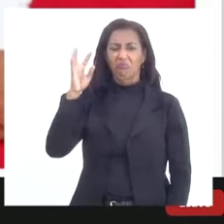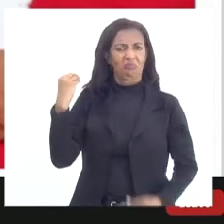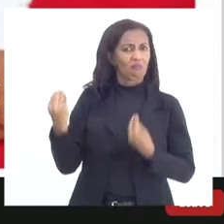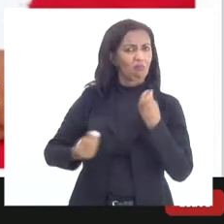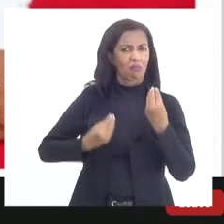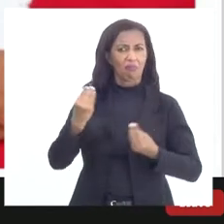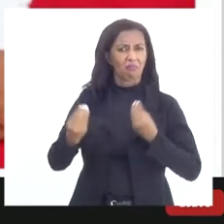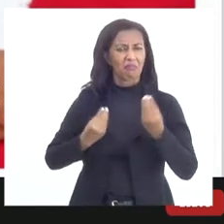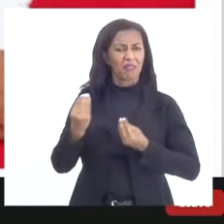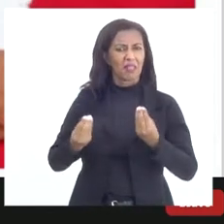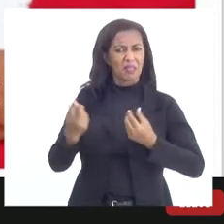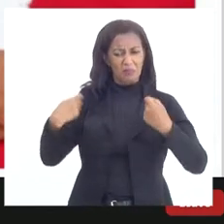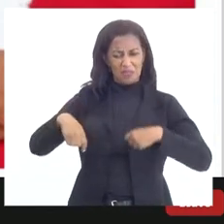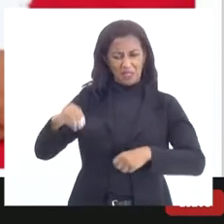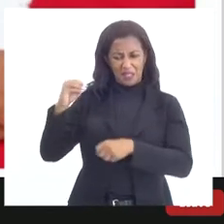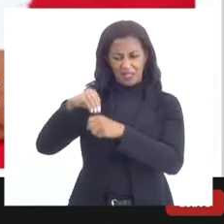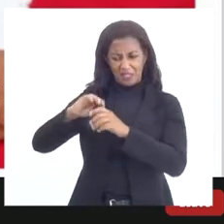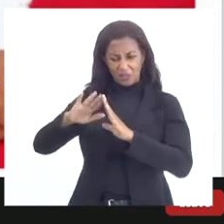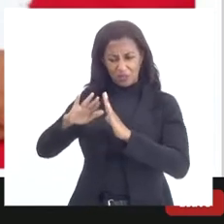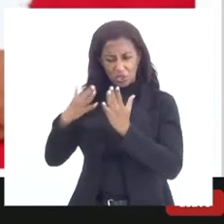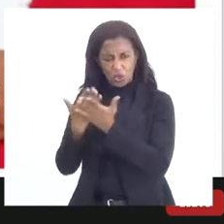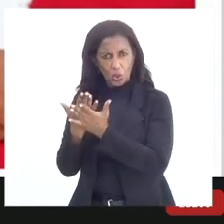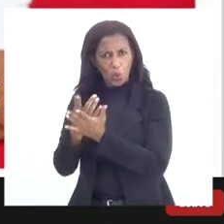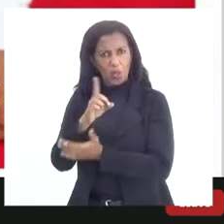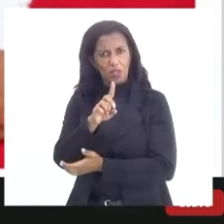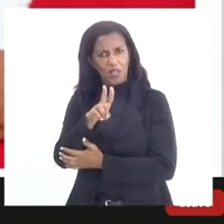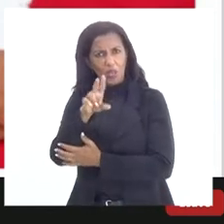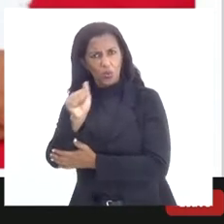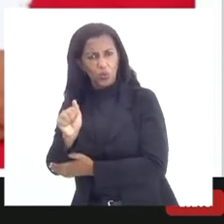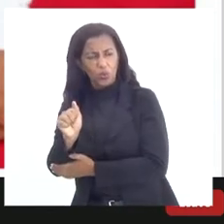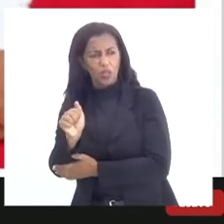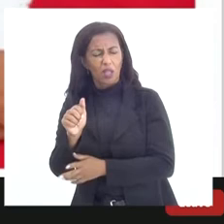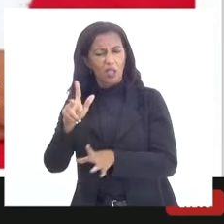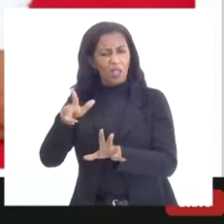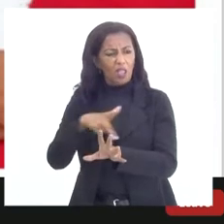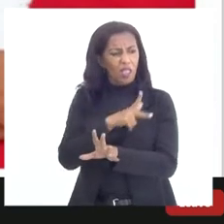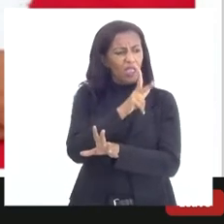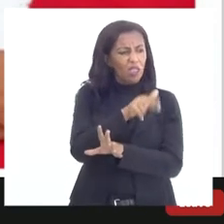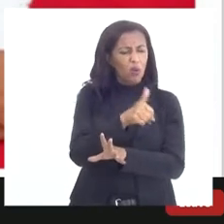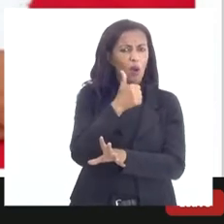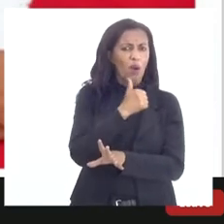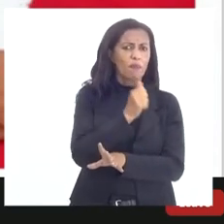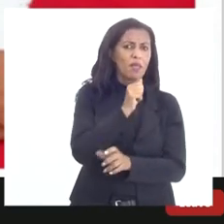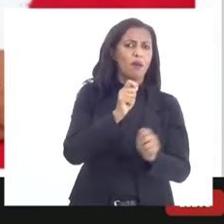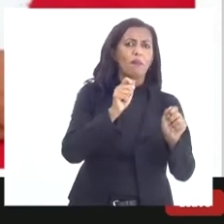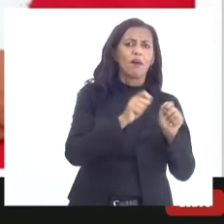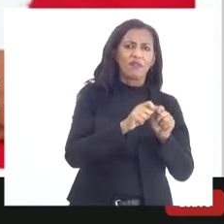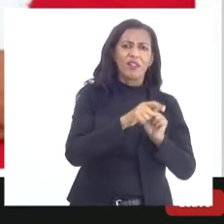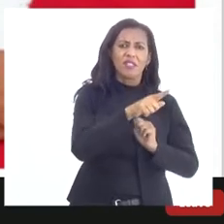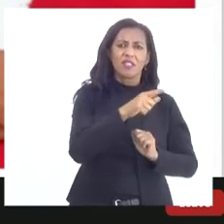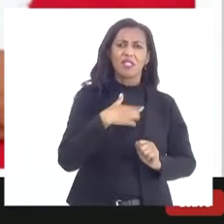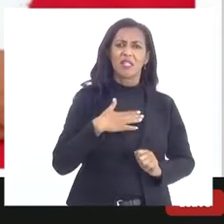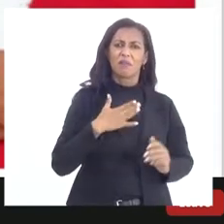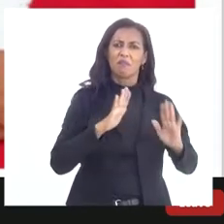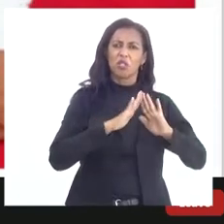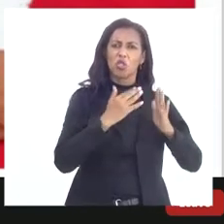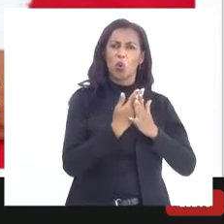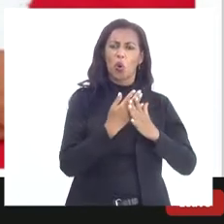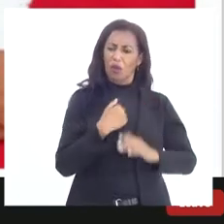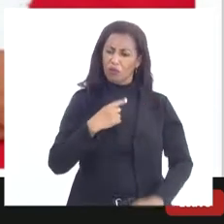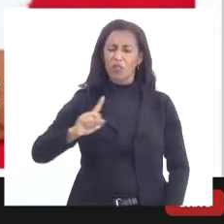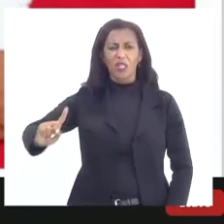eu teria que fazer na escola da Duda, né, o que minha mãe Conceição fazia na minha escola, ir na minha escola me